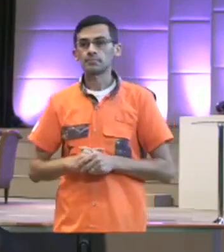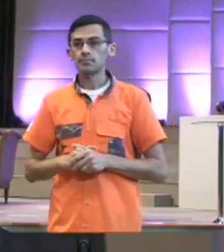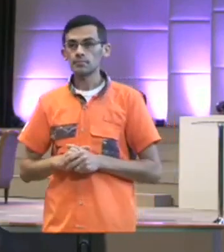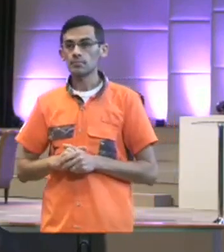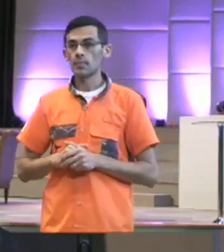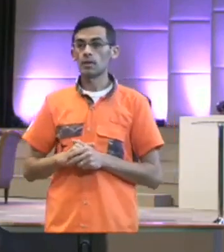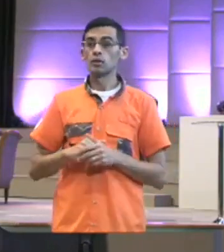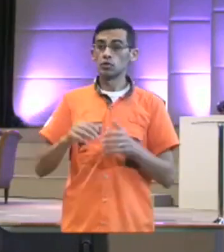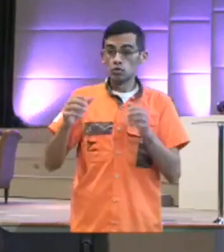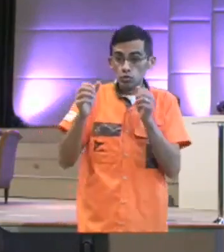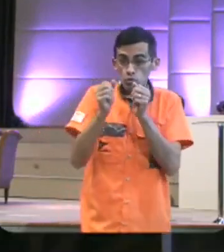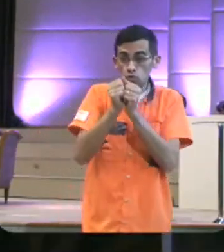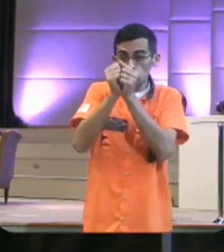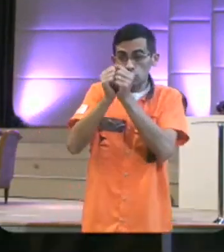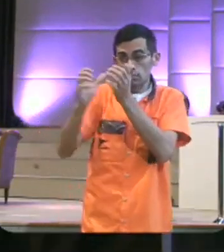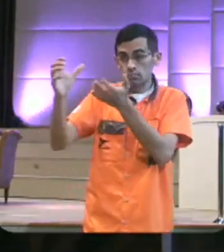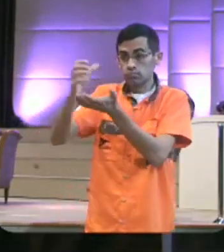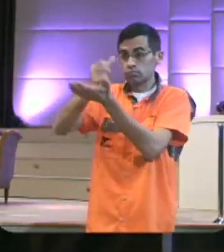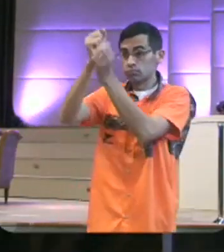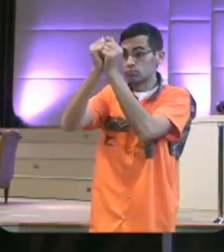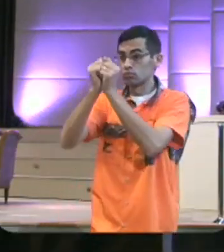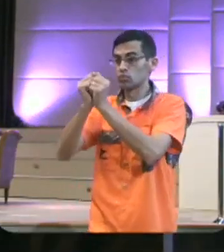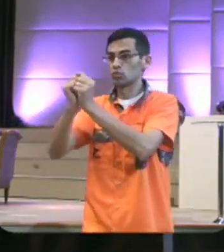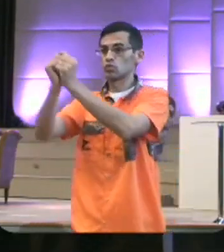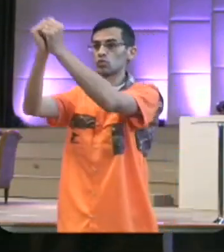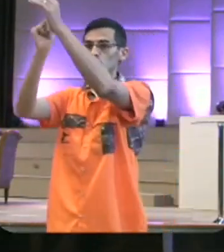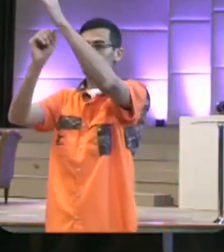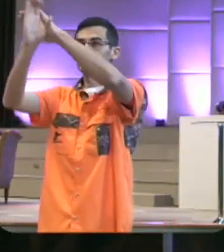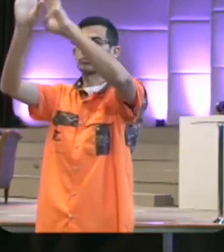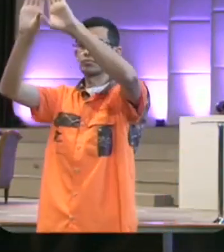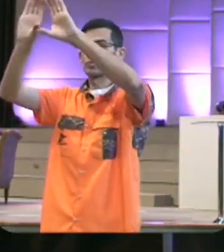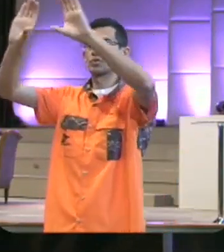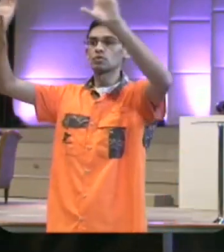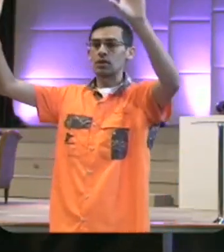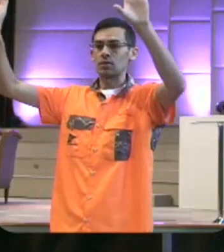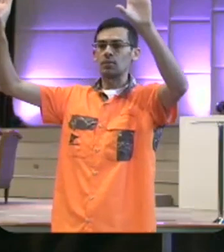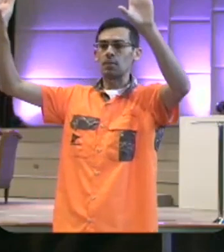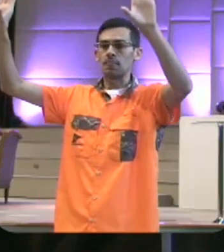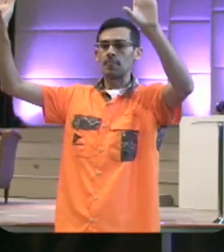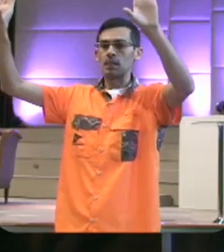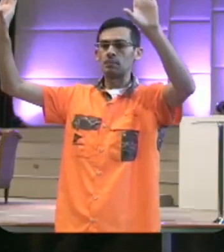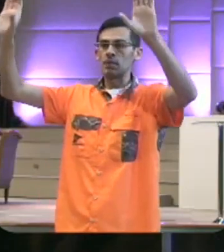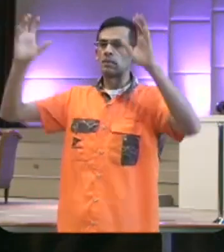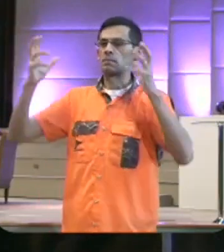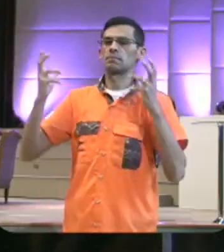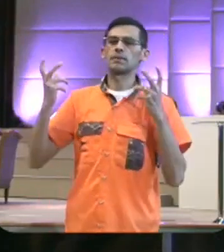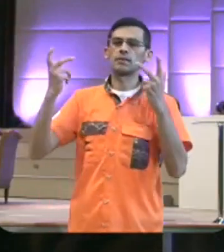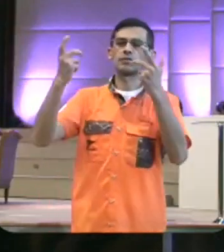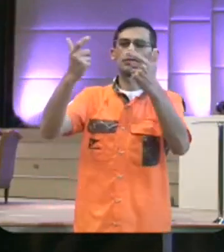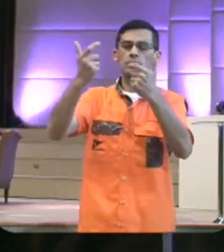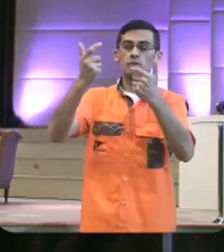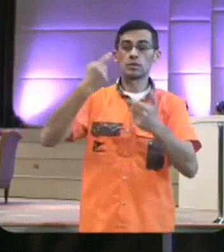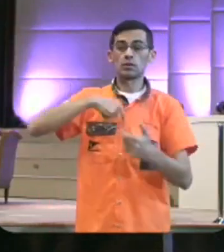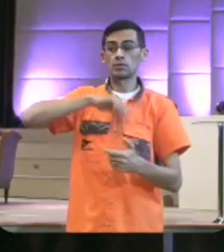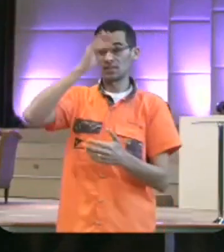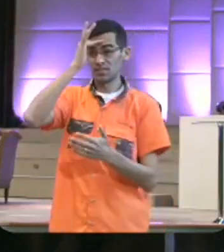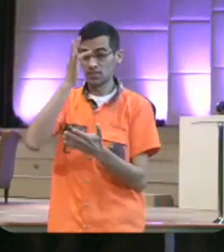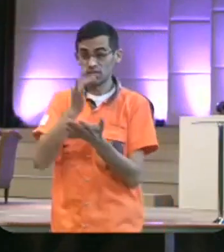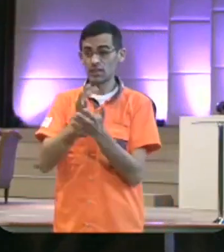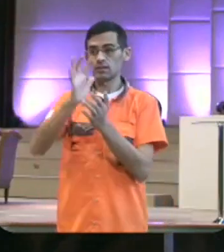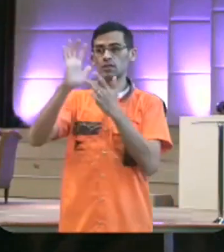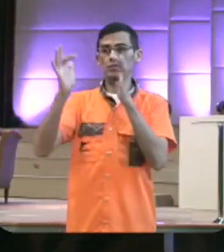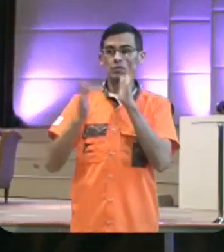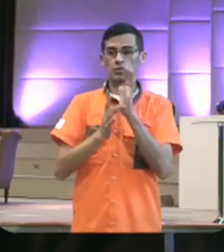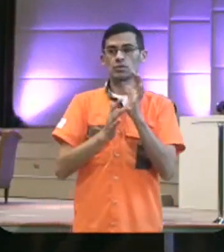e vou levar vocês comigo. Uma das coisas maravilhosas da nossa fé em Jesus é